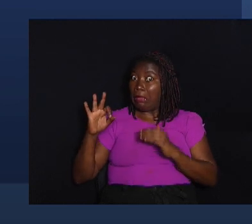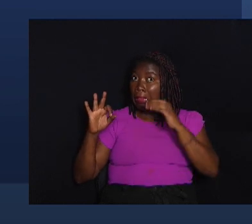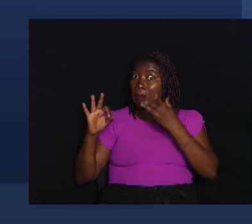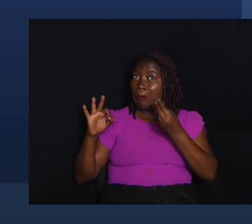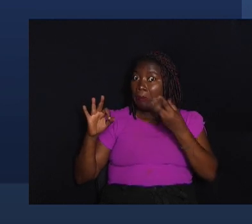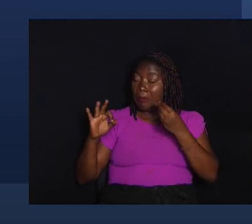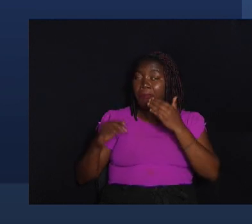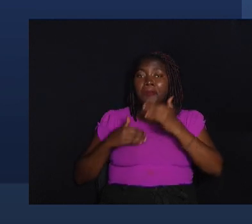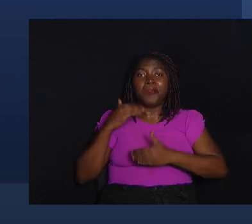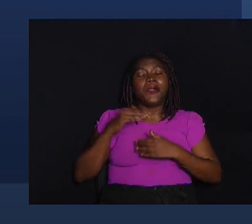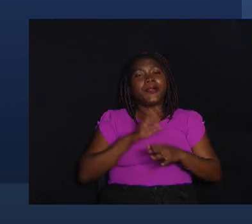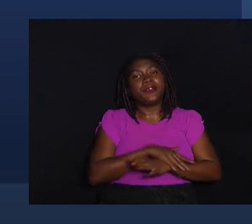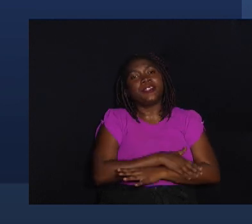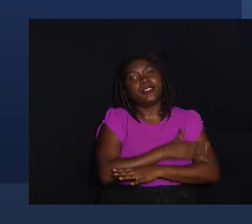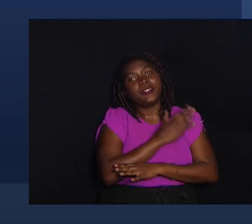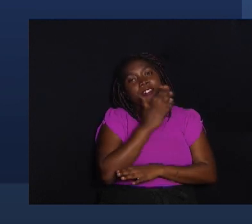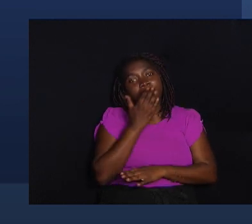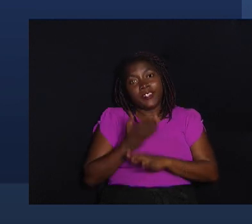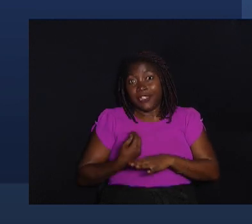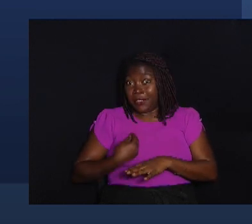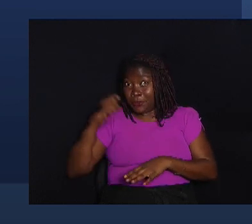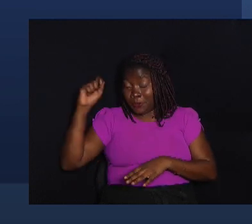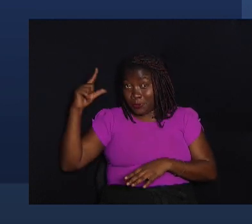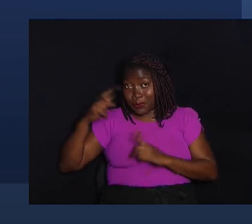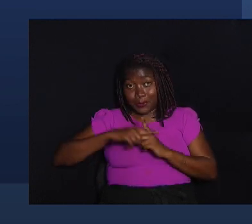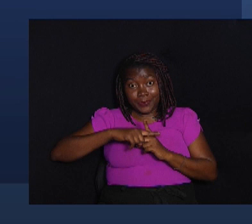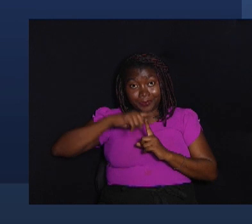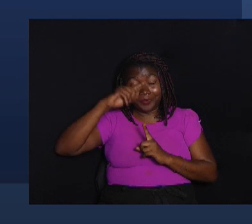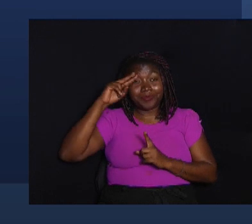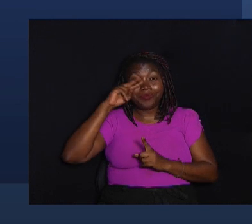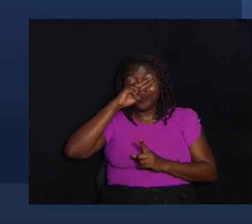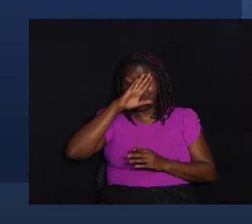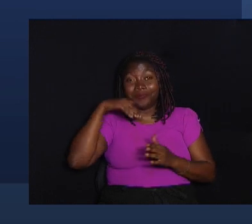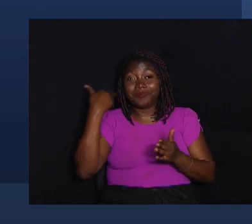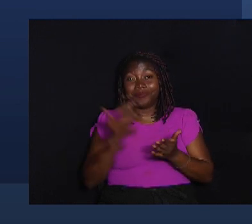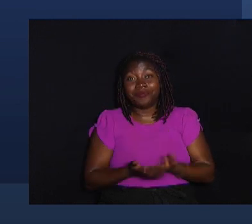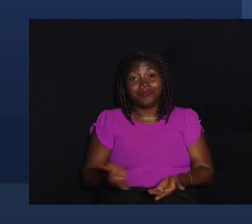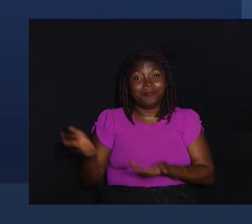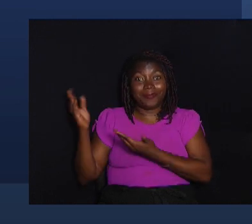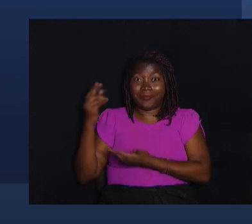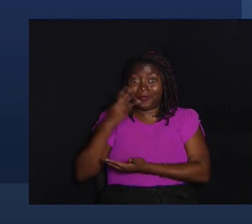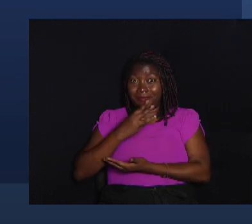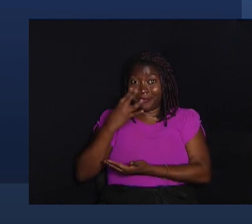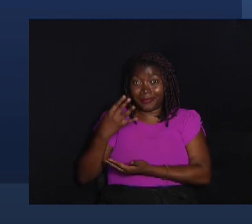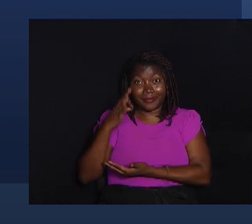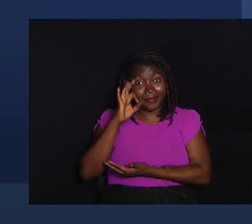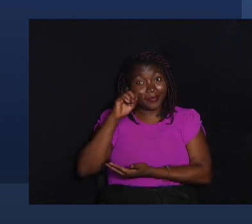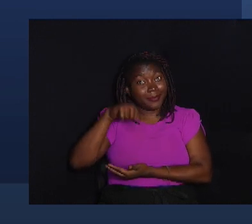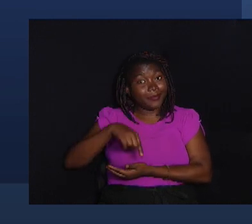dia, com a presença do sol, a temperatura sobe, podendo chegar aos 34 graus aqui para a cidade